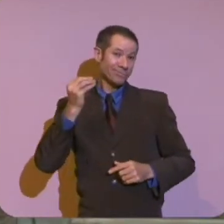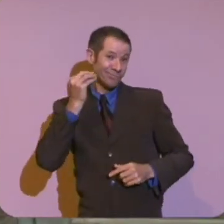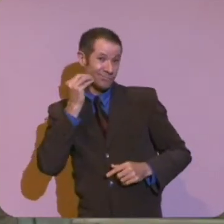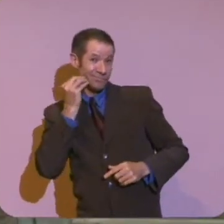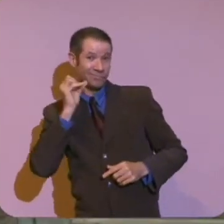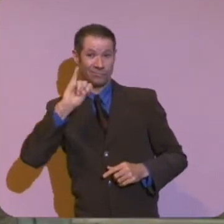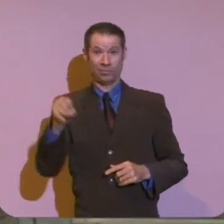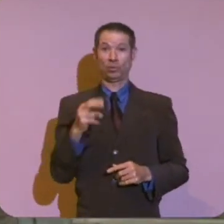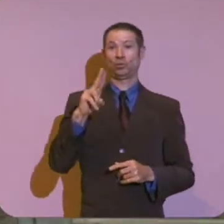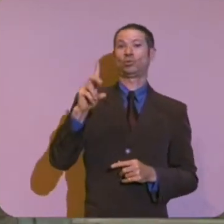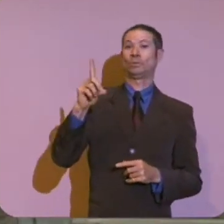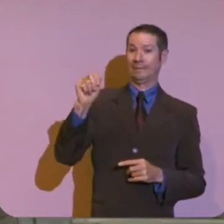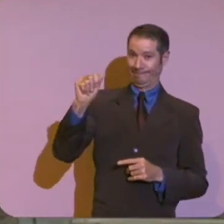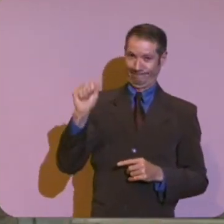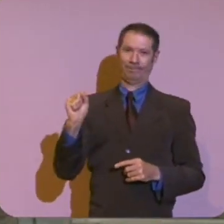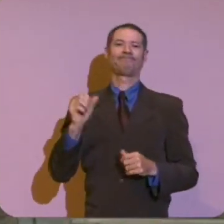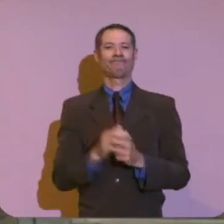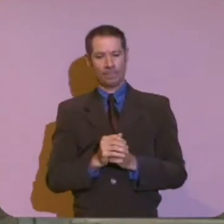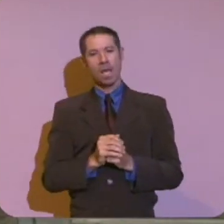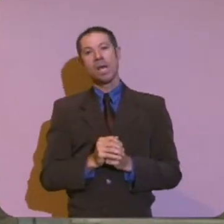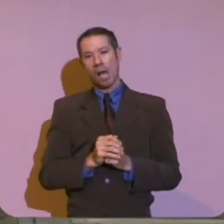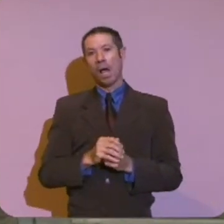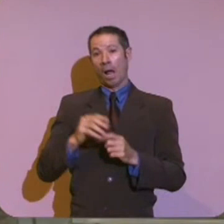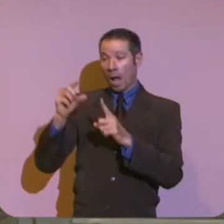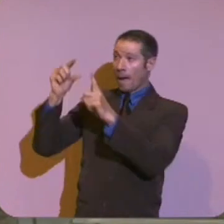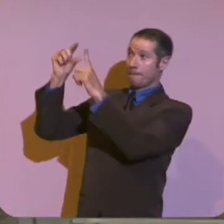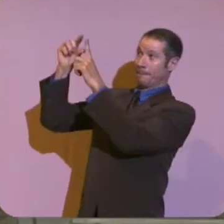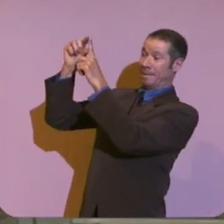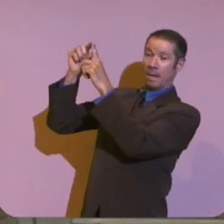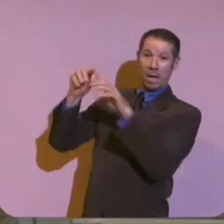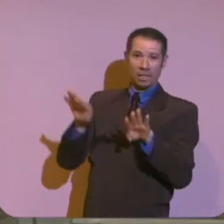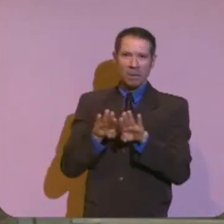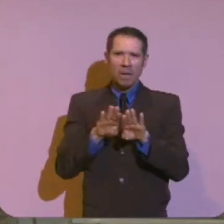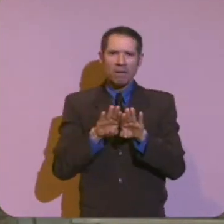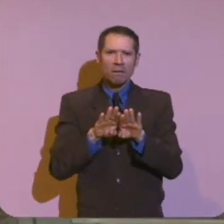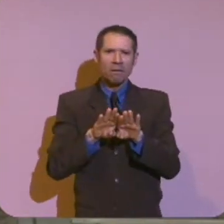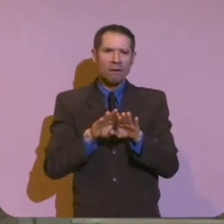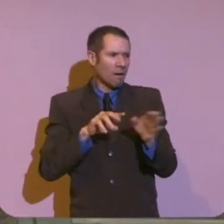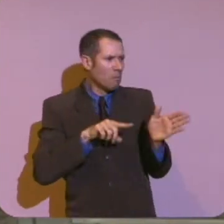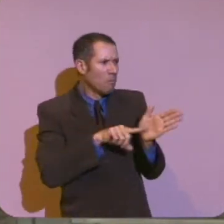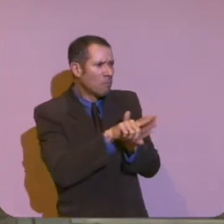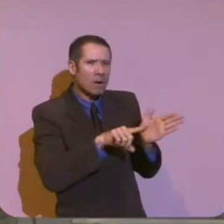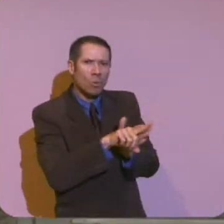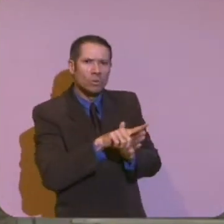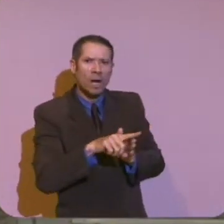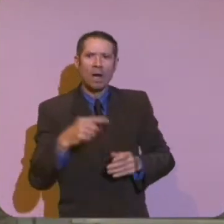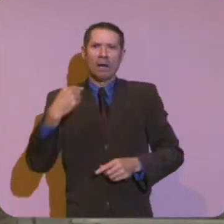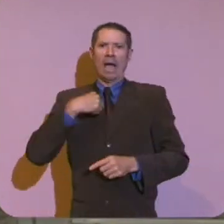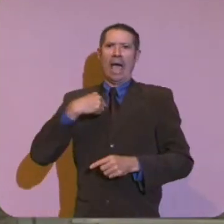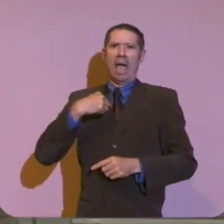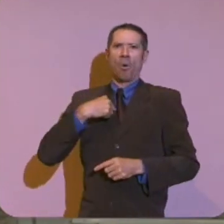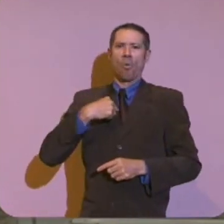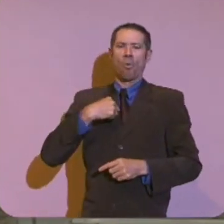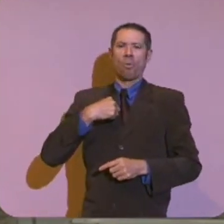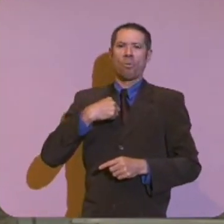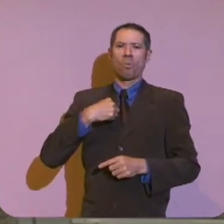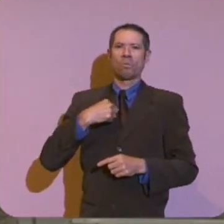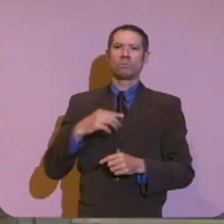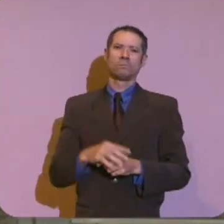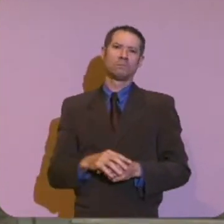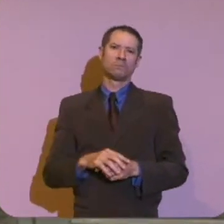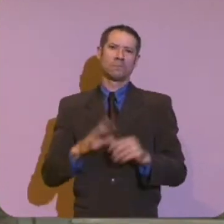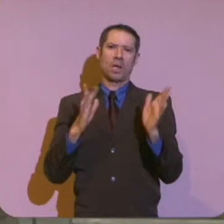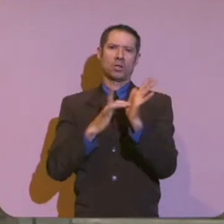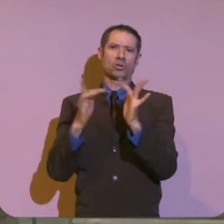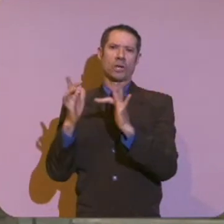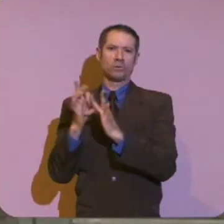Judas. E a Bíblia diz que Judas também pergunta: será que sou eu? E